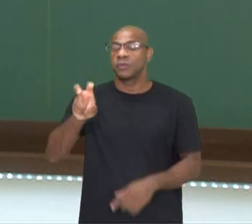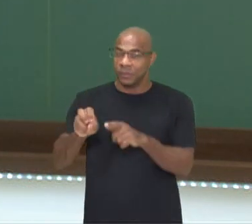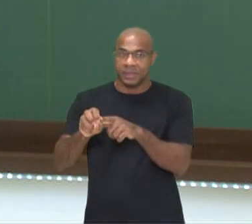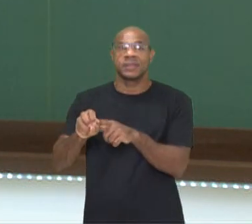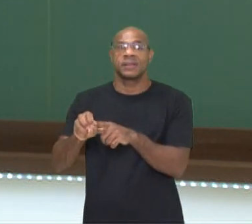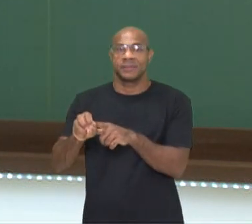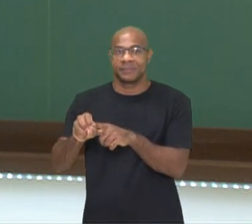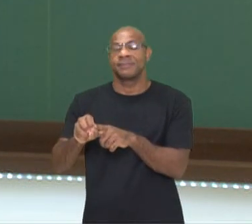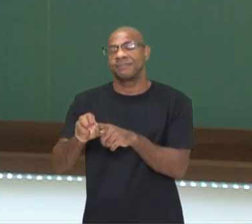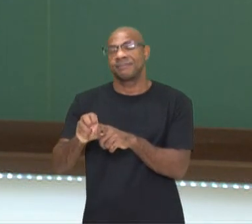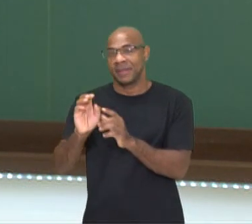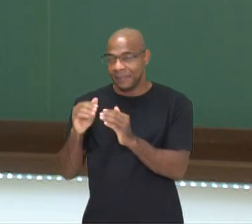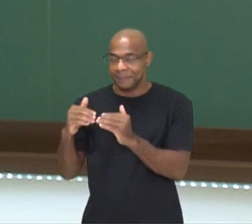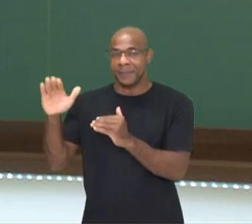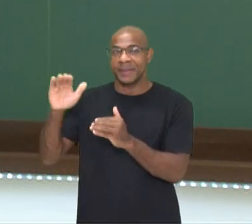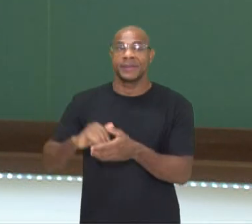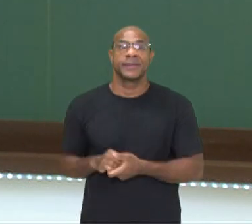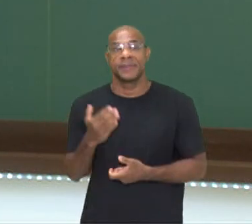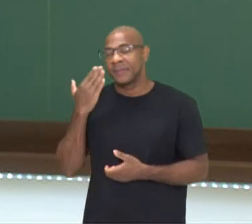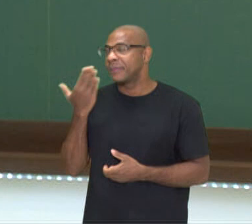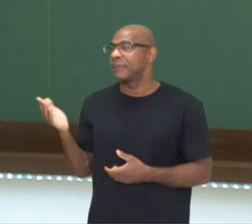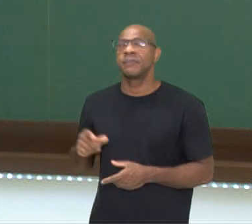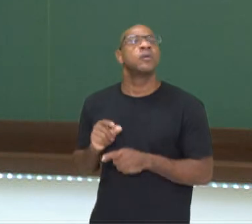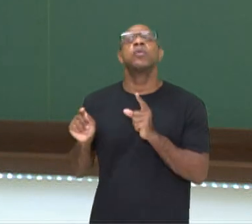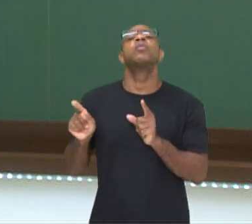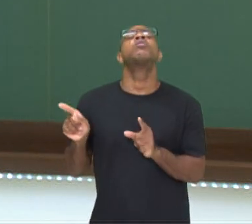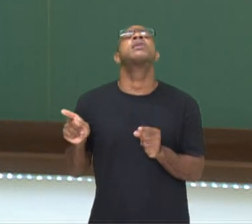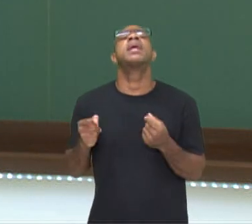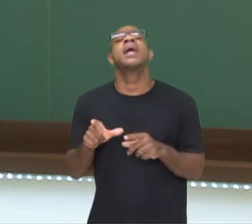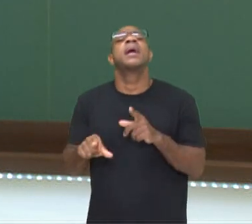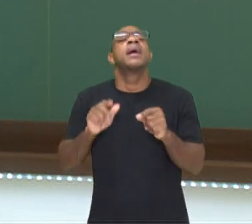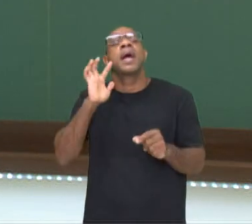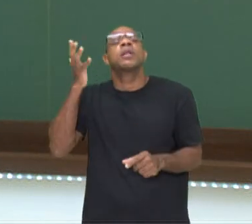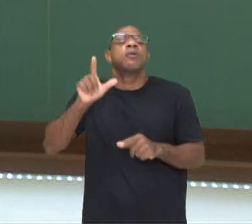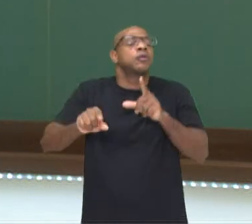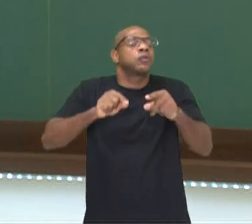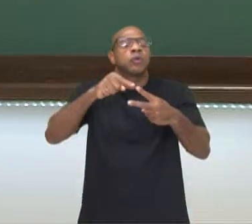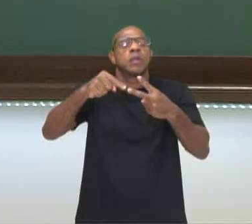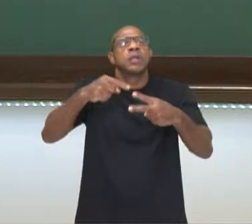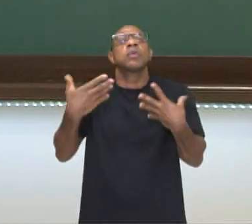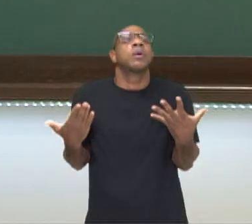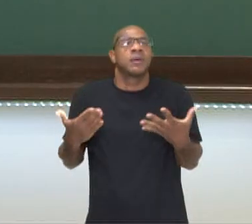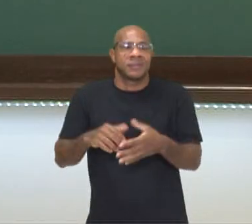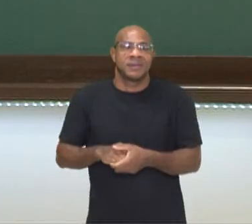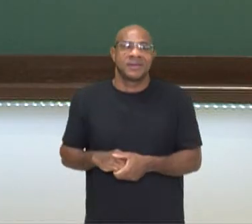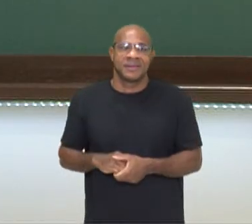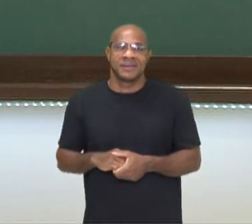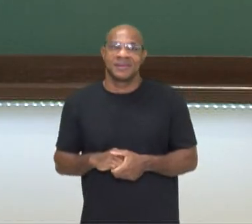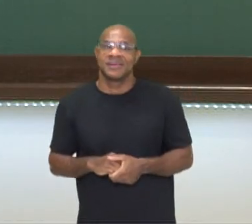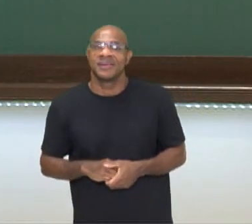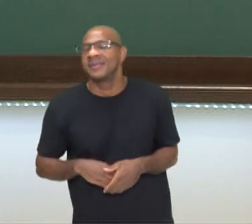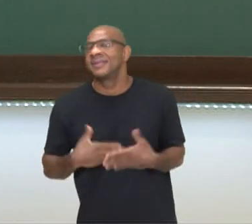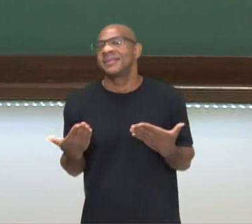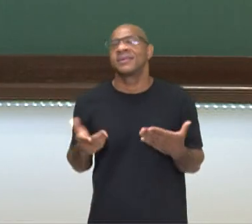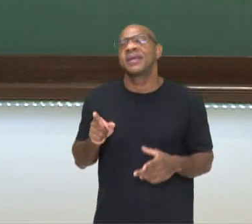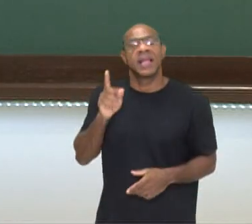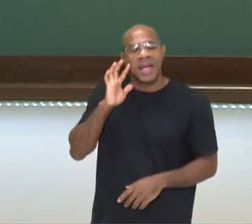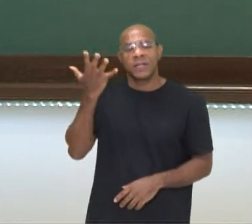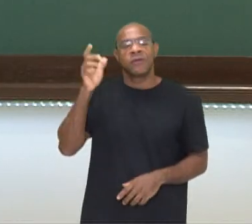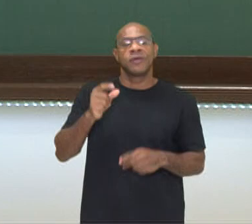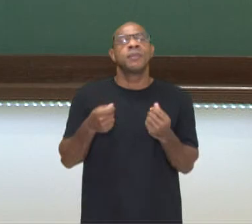que seriam os R$200. Então, o que ela decidiu, né? Dadas essas duas circunstâncias, o que ela